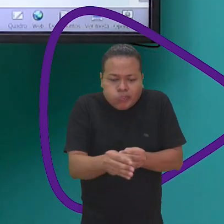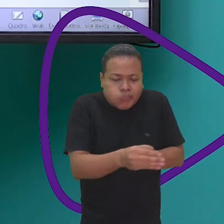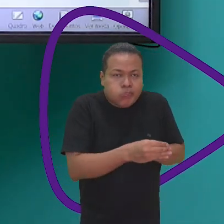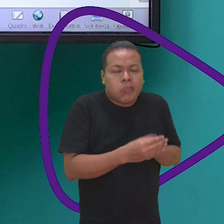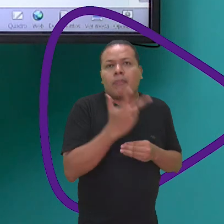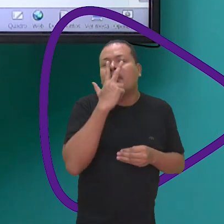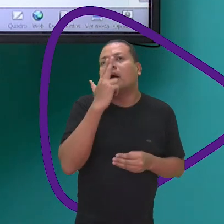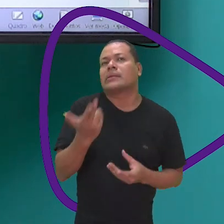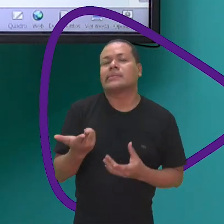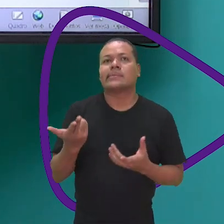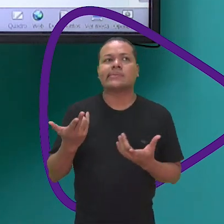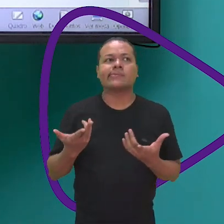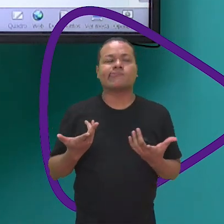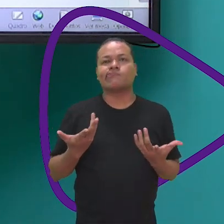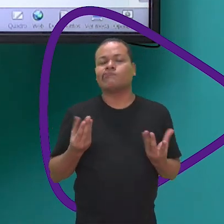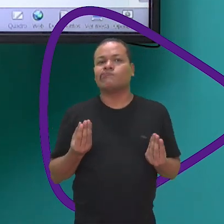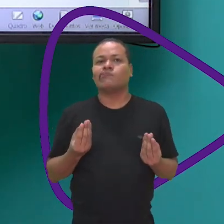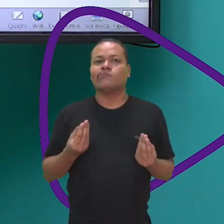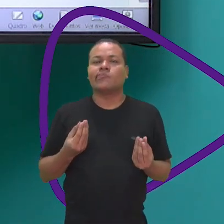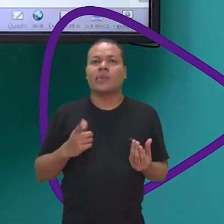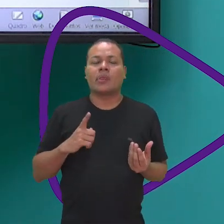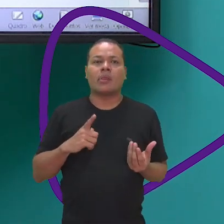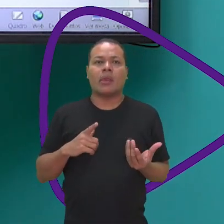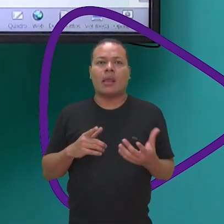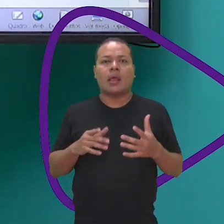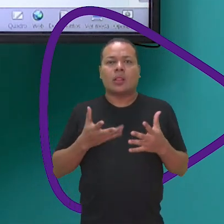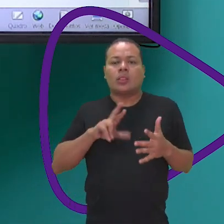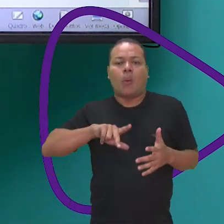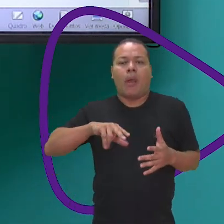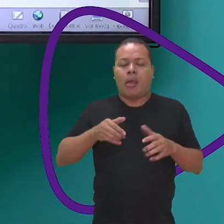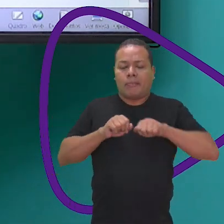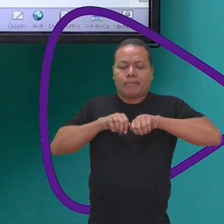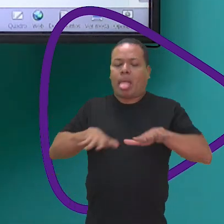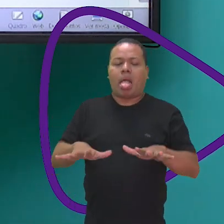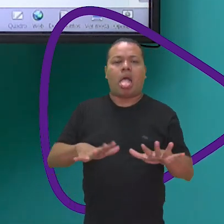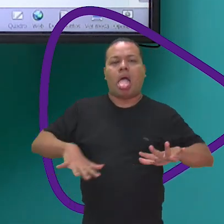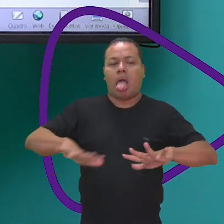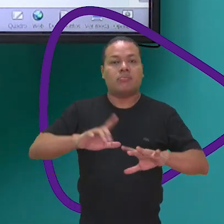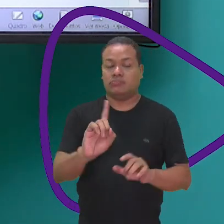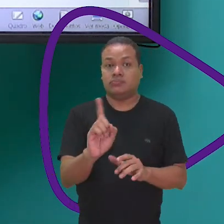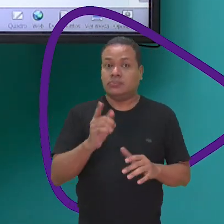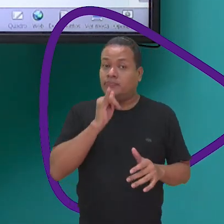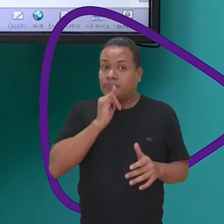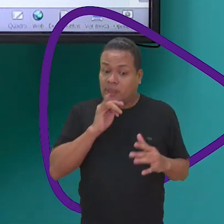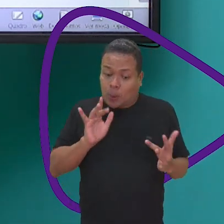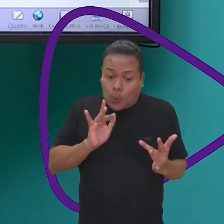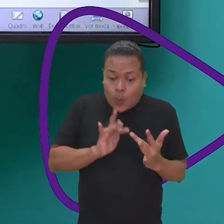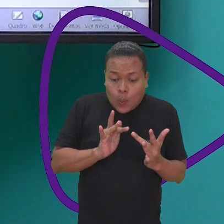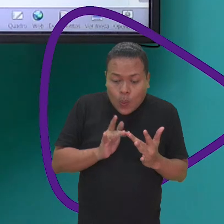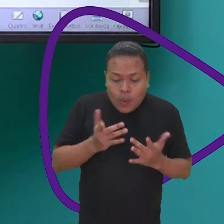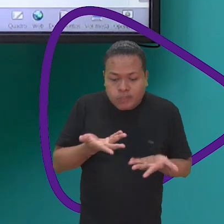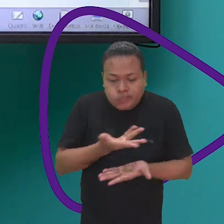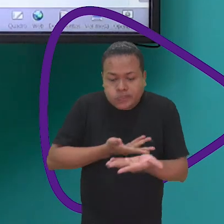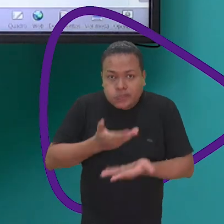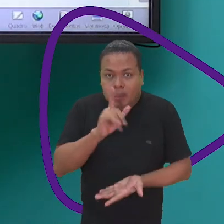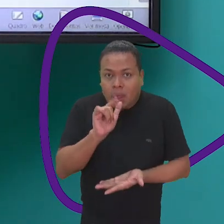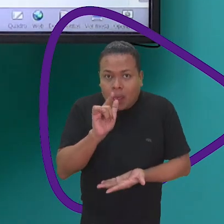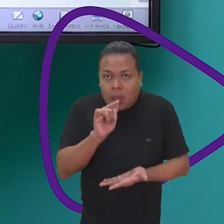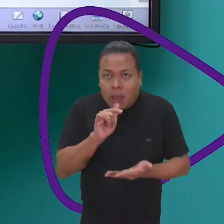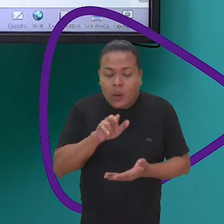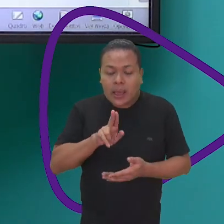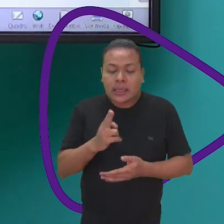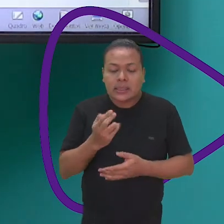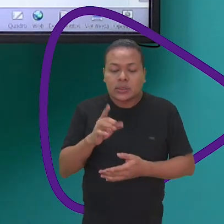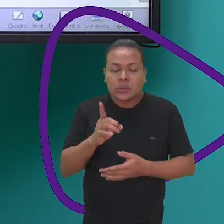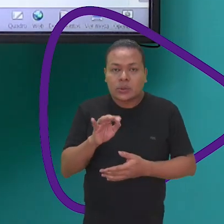pouco insolúvel, ele tem uma baixa solubilidade. Com isso, quando ele está em contato com a água ali, esse hidróxido ele vai